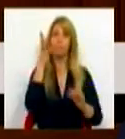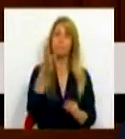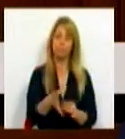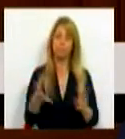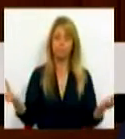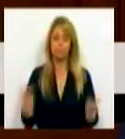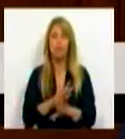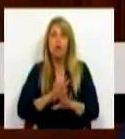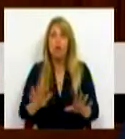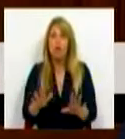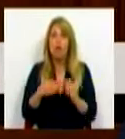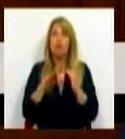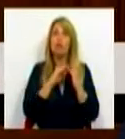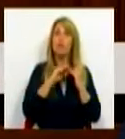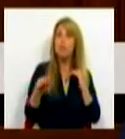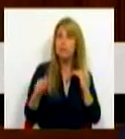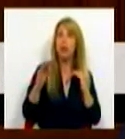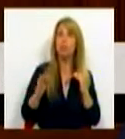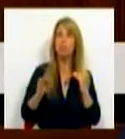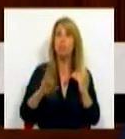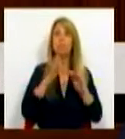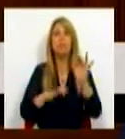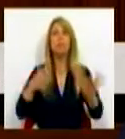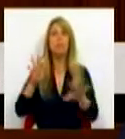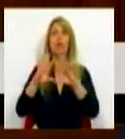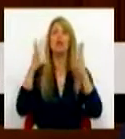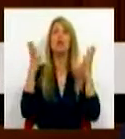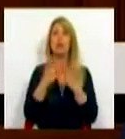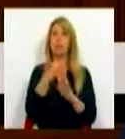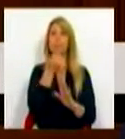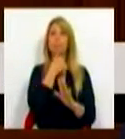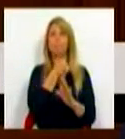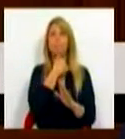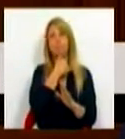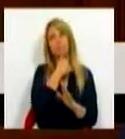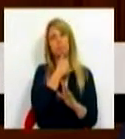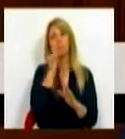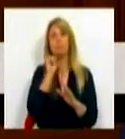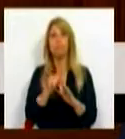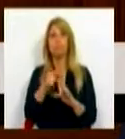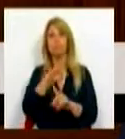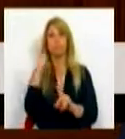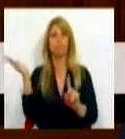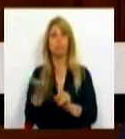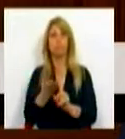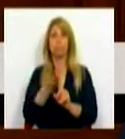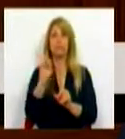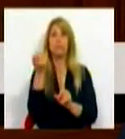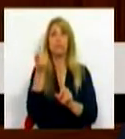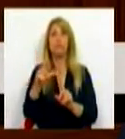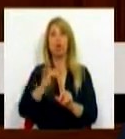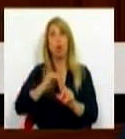Uma vez concretizada esta estabilização, que a Assembleia Geral deliberou a instauração de ações civis contra os ex-diretores.